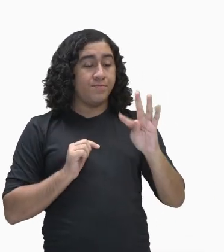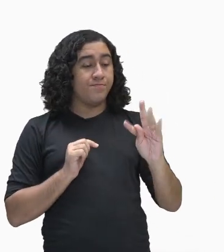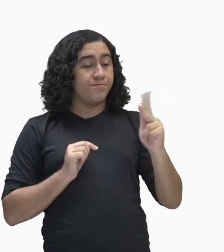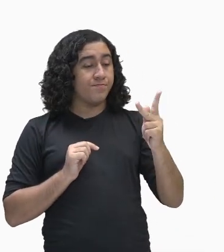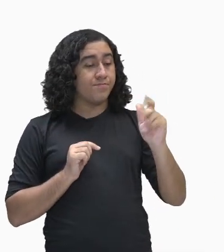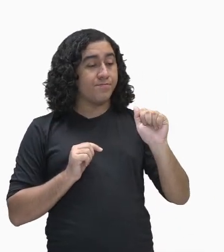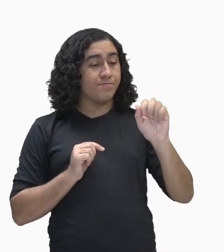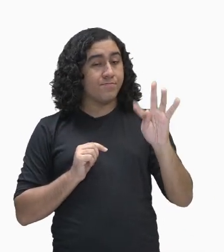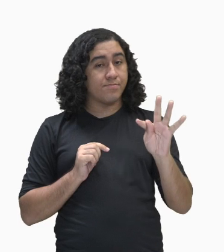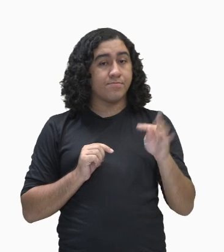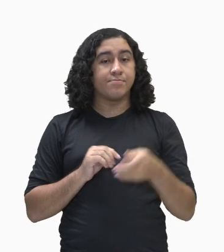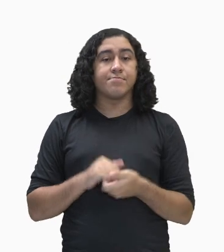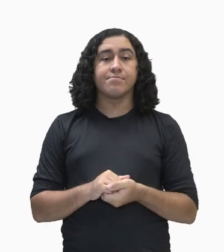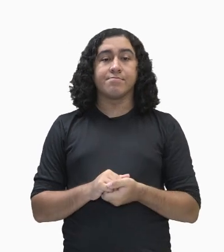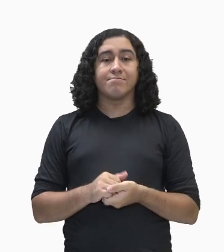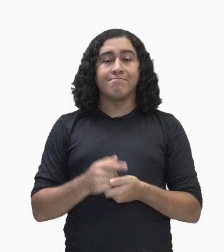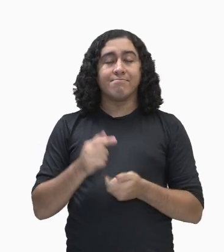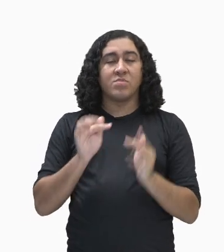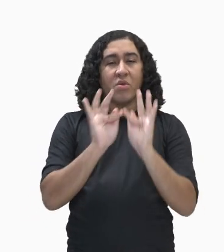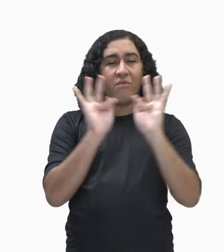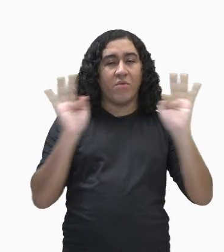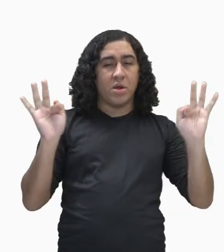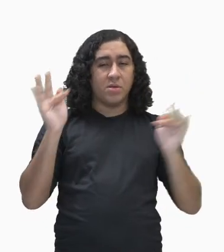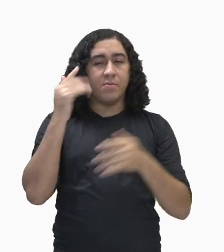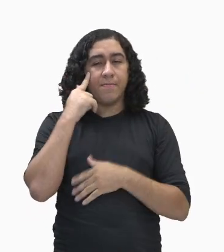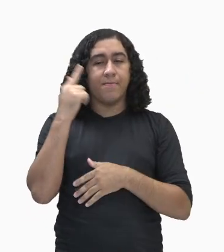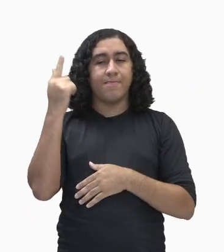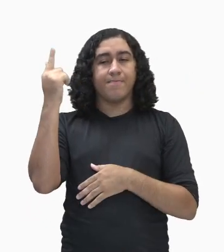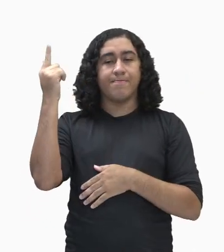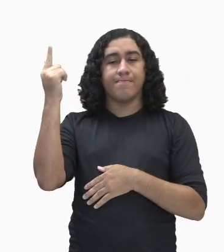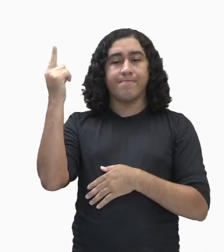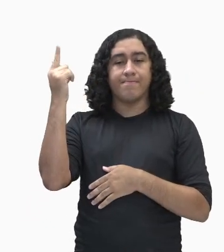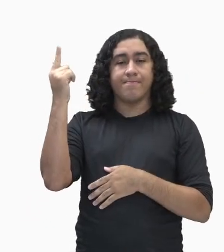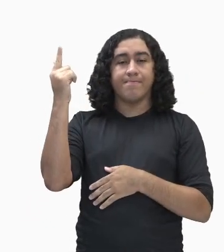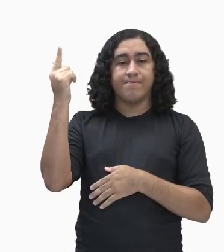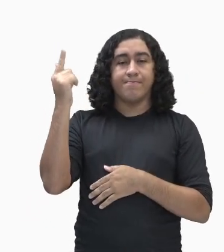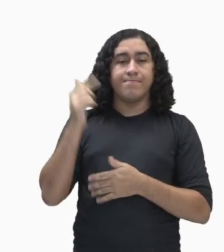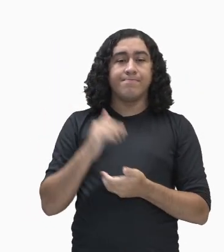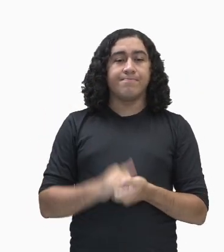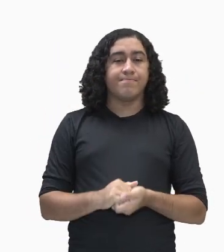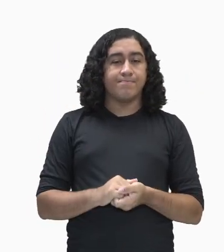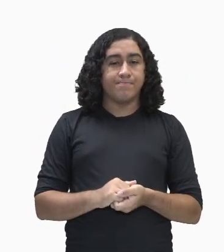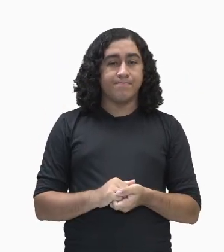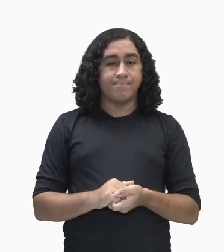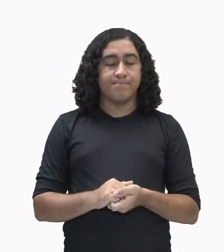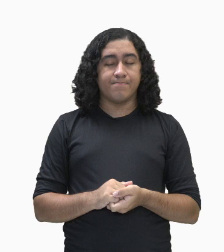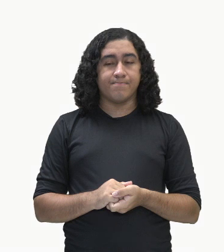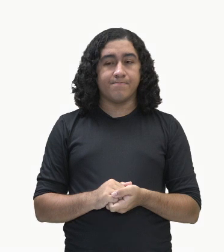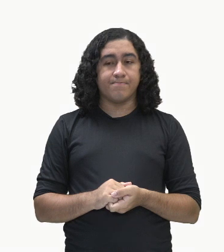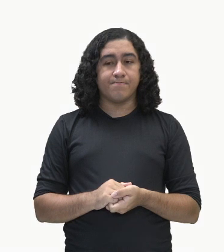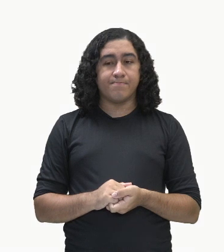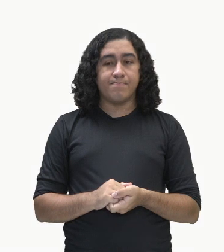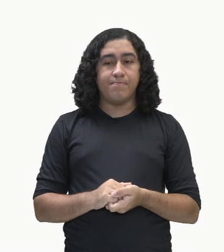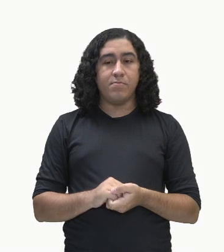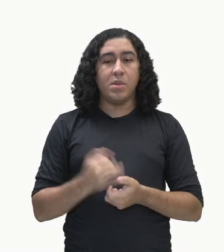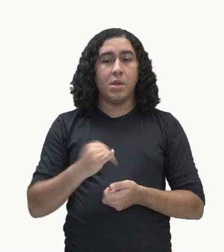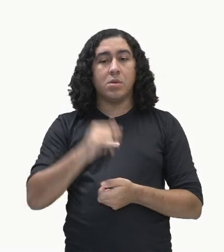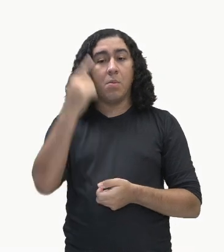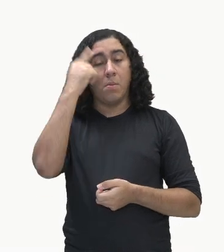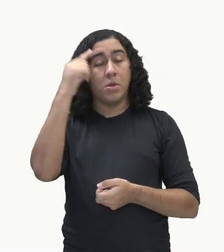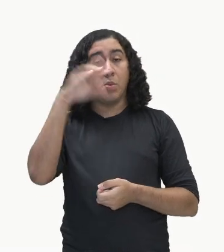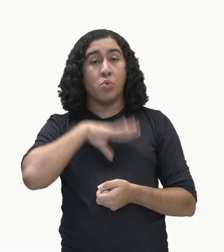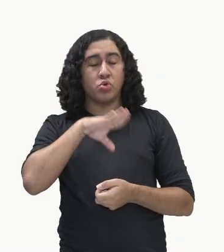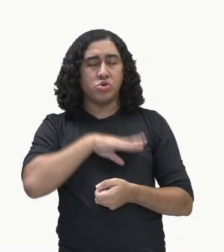Far in distance, distante, né, em relação à distância. Aqui fica uma palavra, quando a gente traduz para o português, fica um